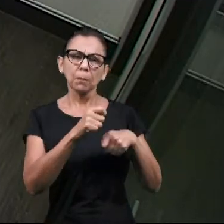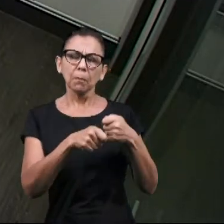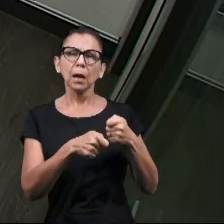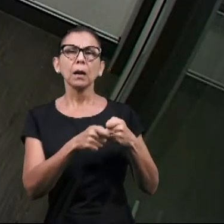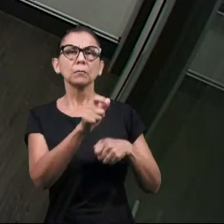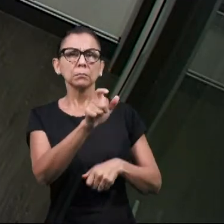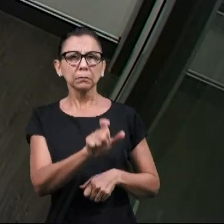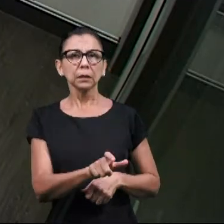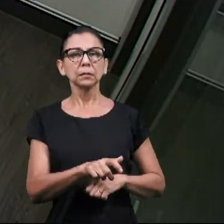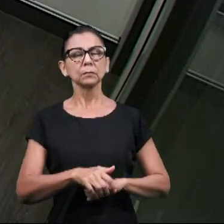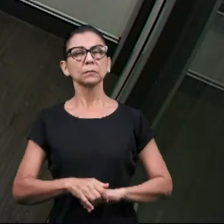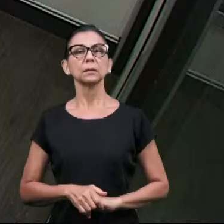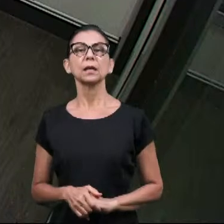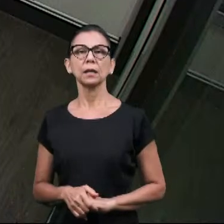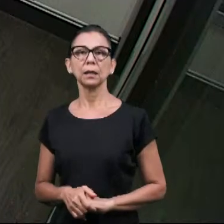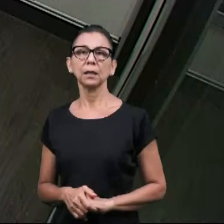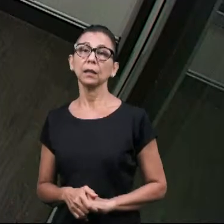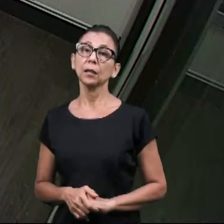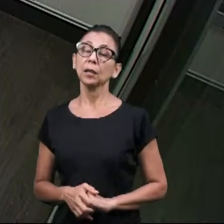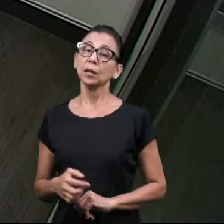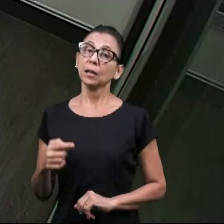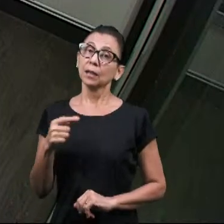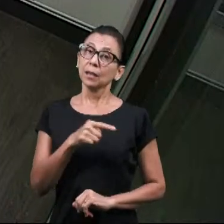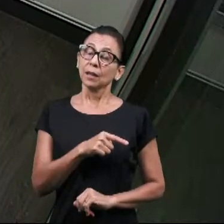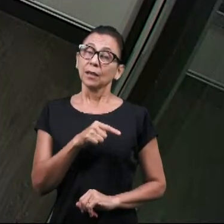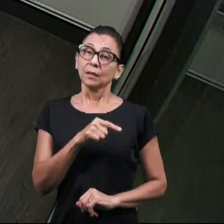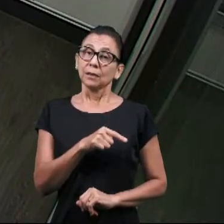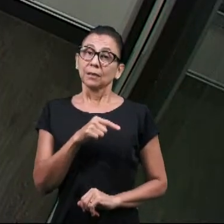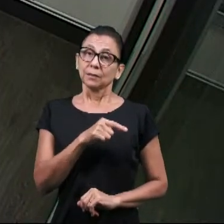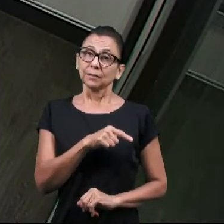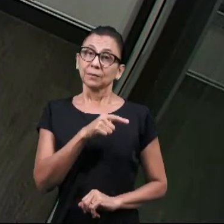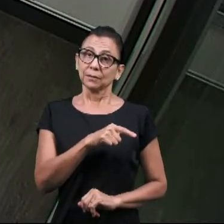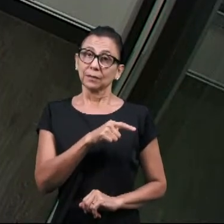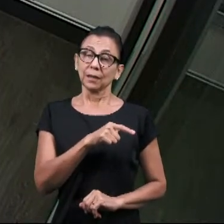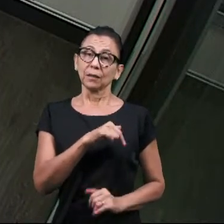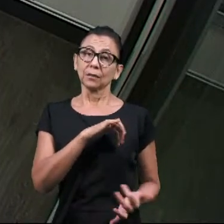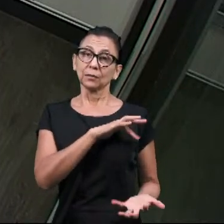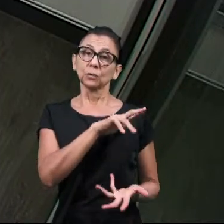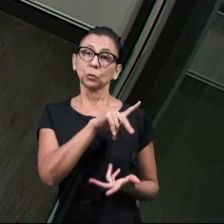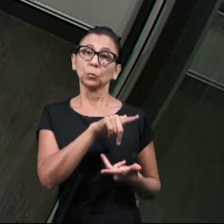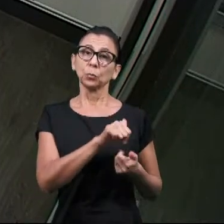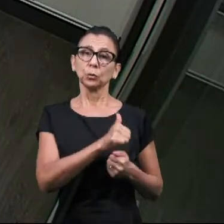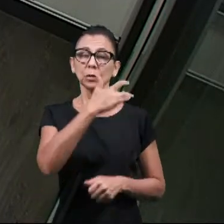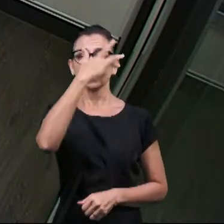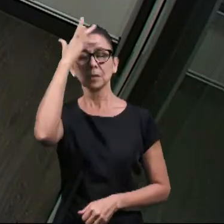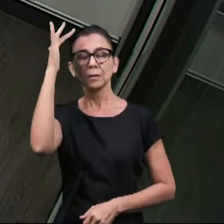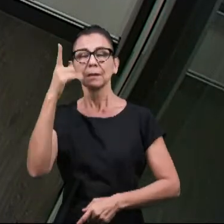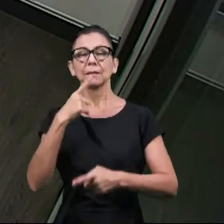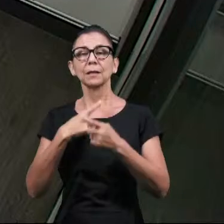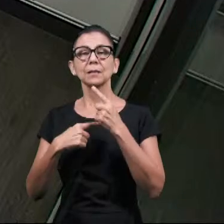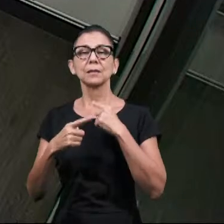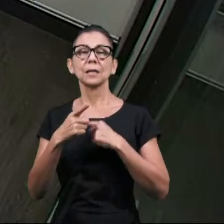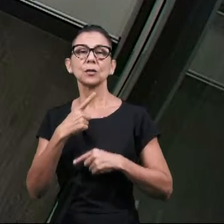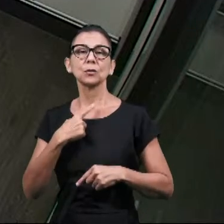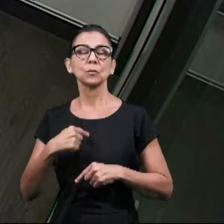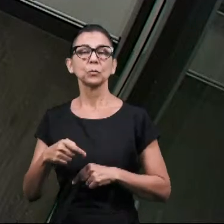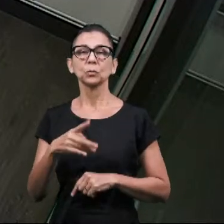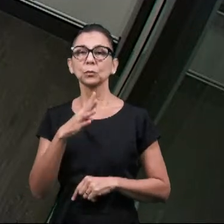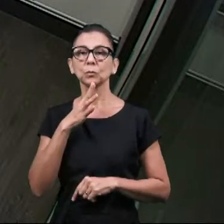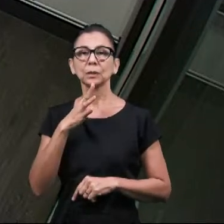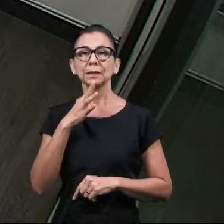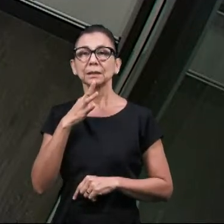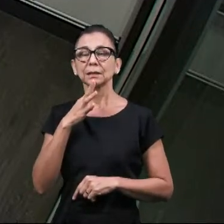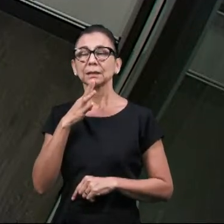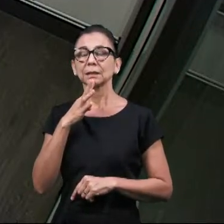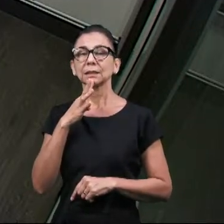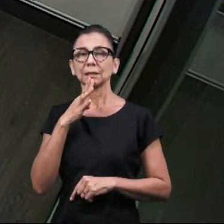povo lá fora que precisa conhecer o mundo não conhece mais muitos estão sedentos querem conhecer hoje pastor estamos já em cima da hora mas